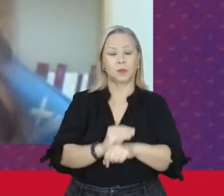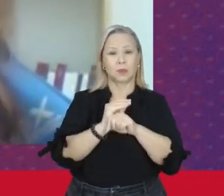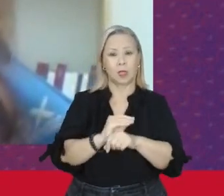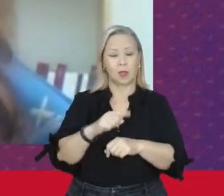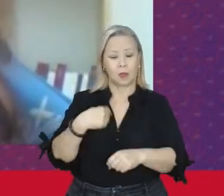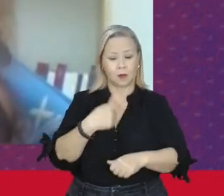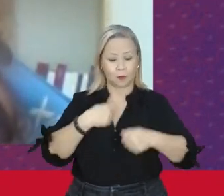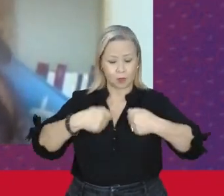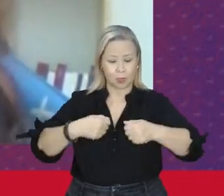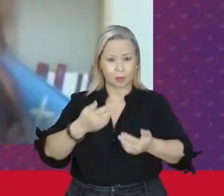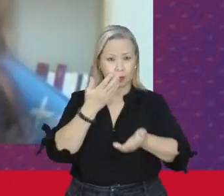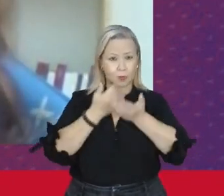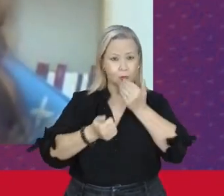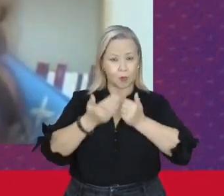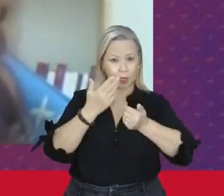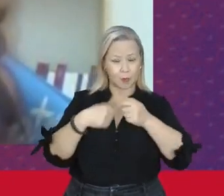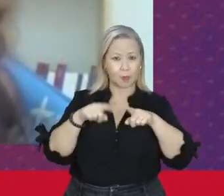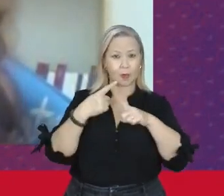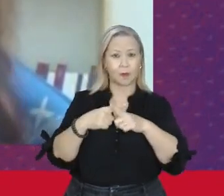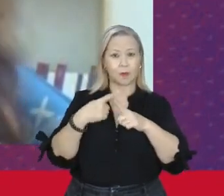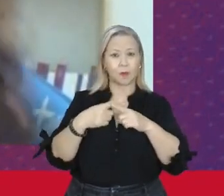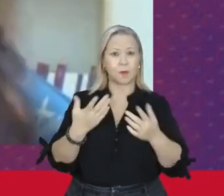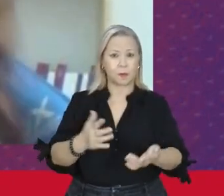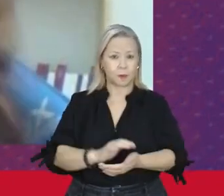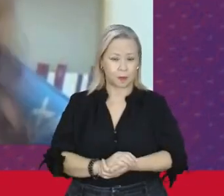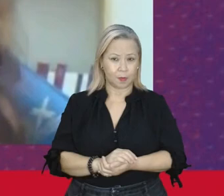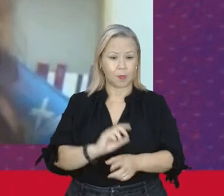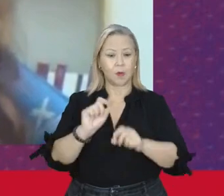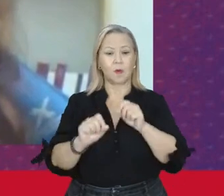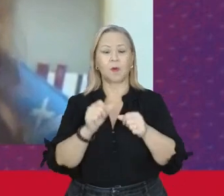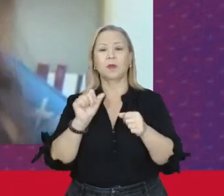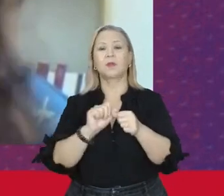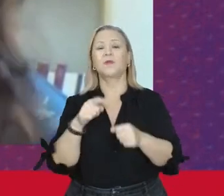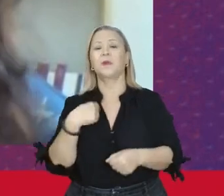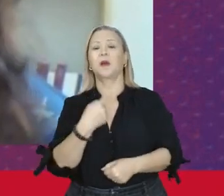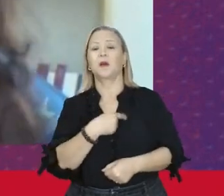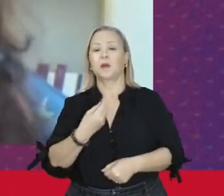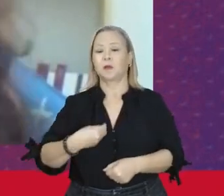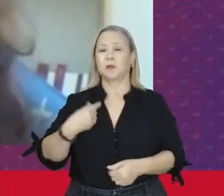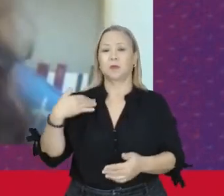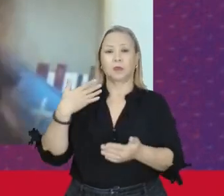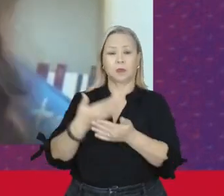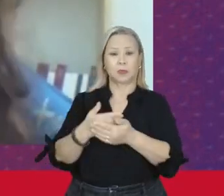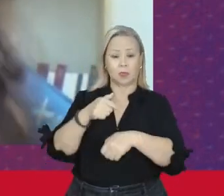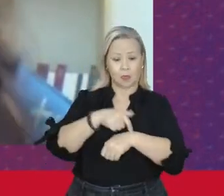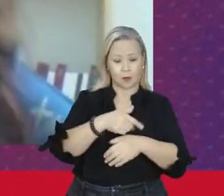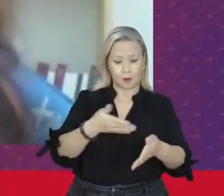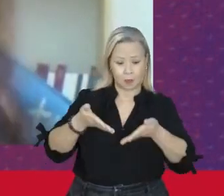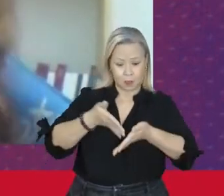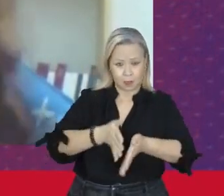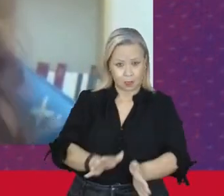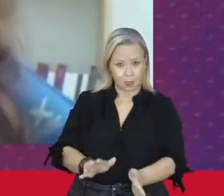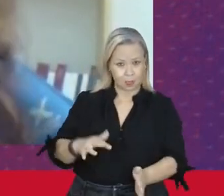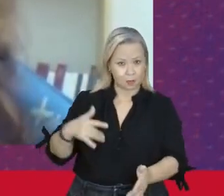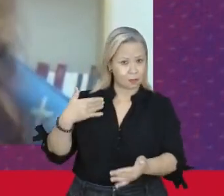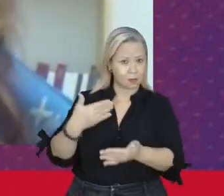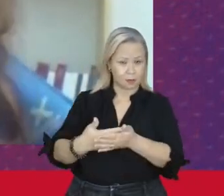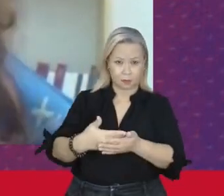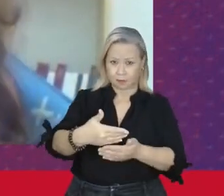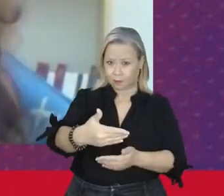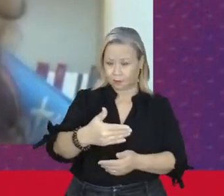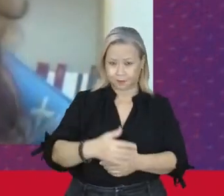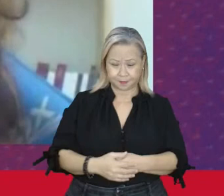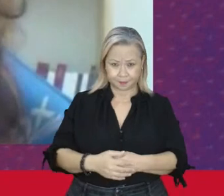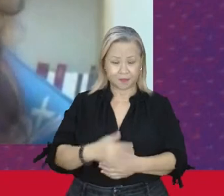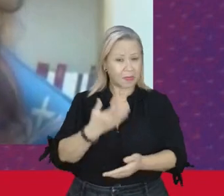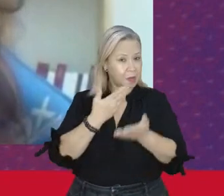precisa ter com o alimento, porque o que a gente faz na nossa vida, desde a hora que a gente nasce até a hora que a gente se vai, é comer.